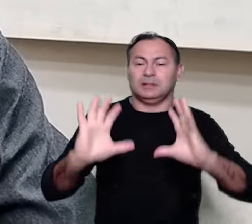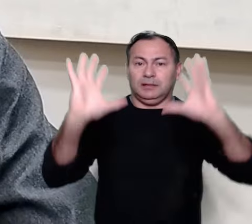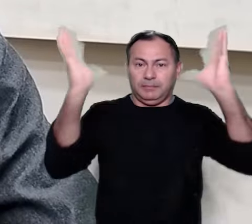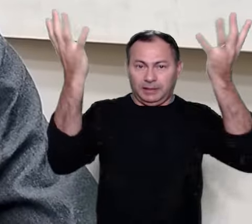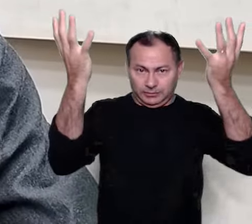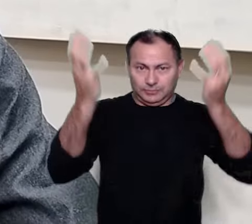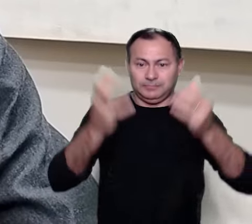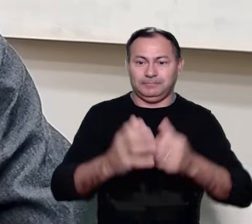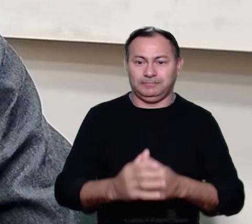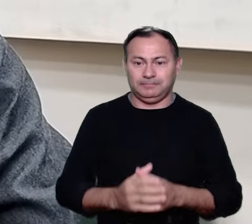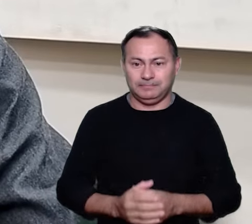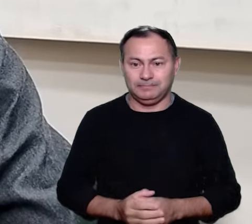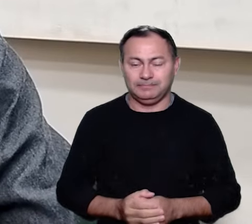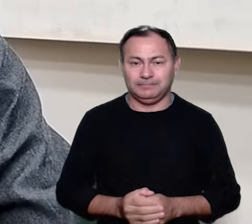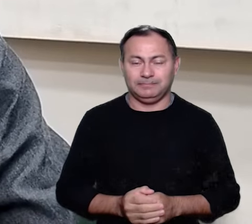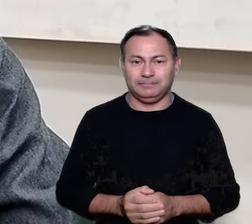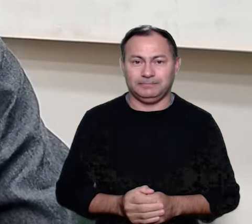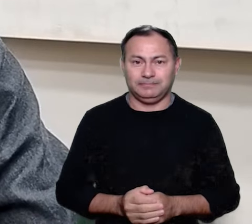mistério celebrado.